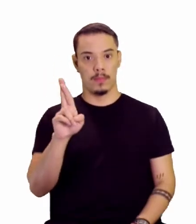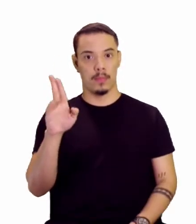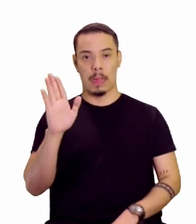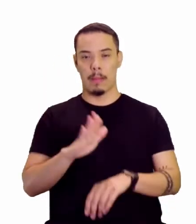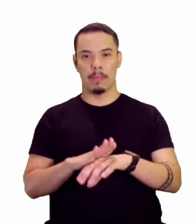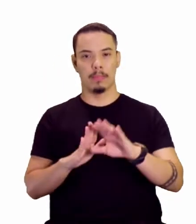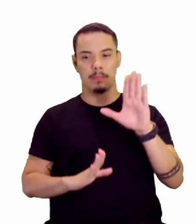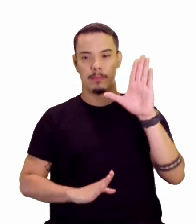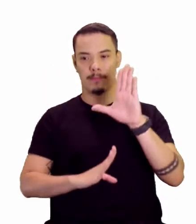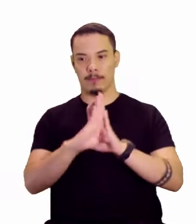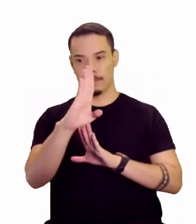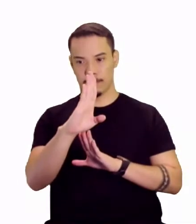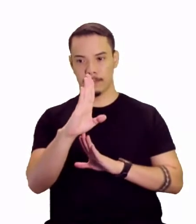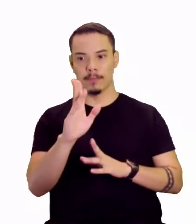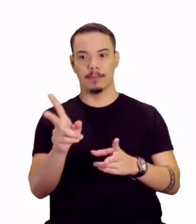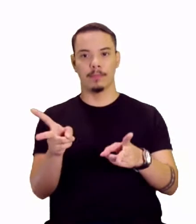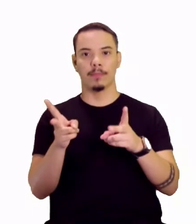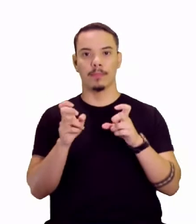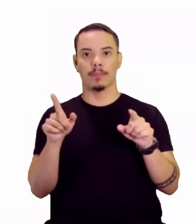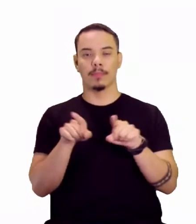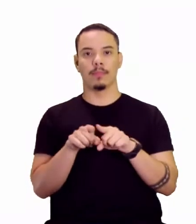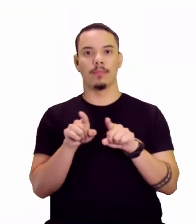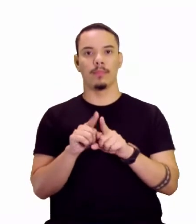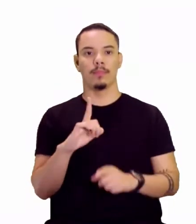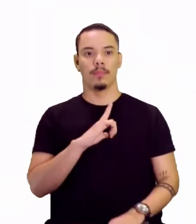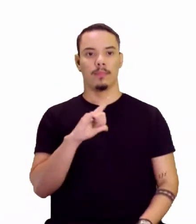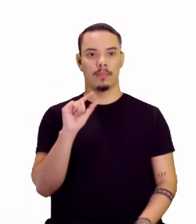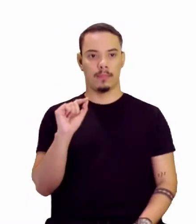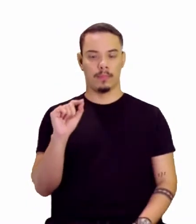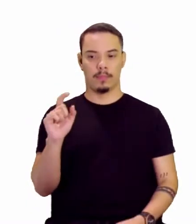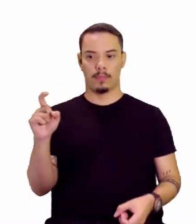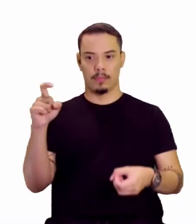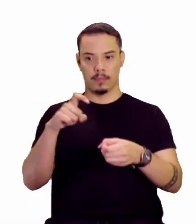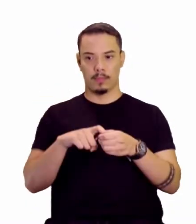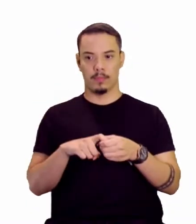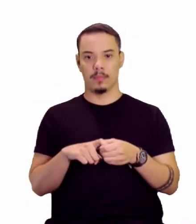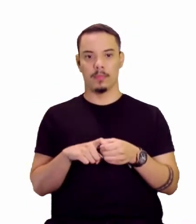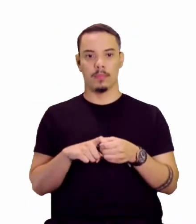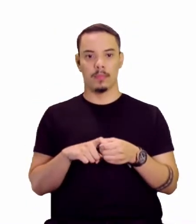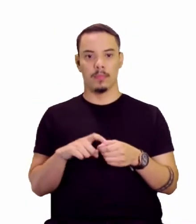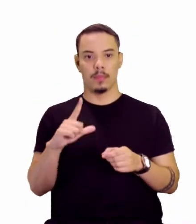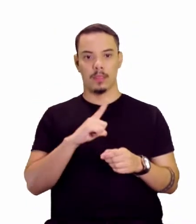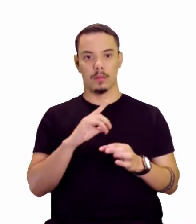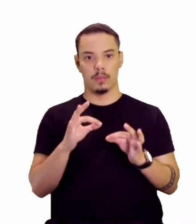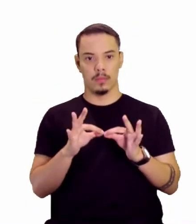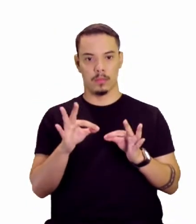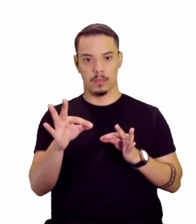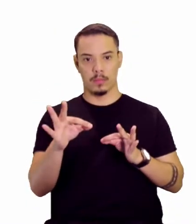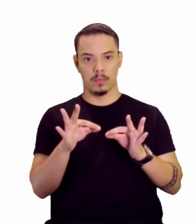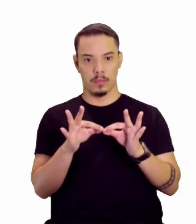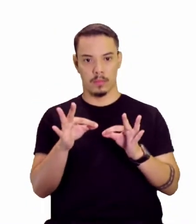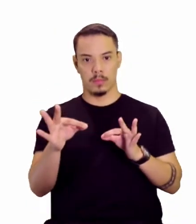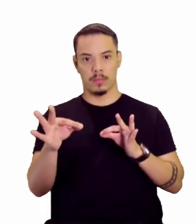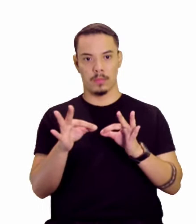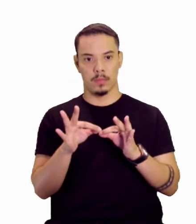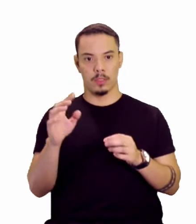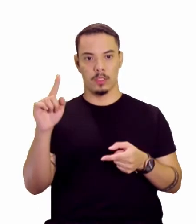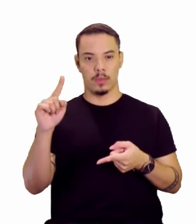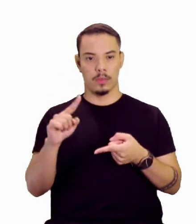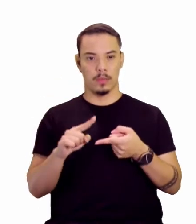mais alto, né? Percebe que há uma... Deixa eu voltar. Percebe que há uma distância diminuindo com o passar do